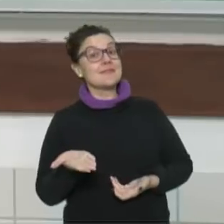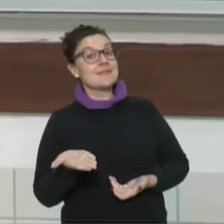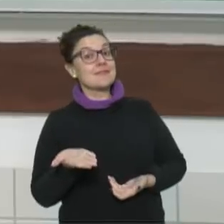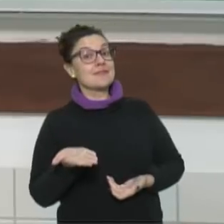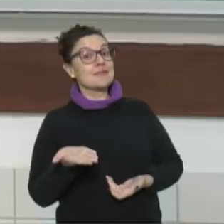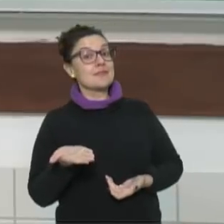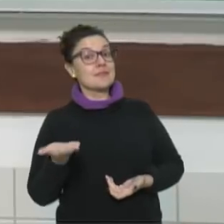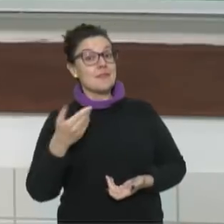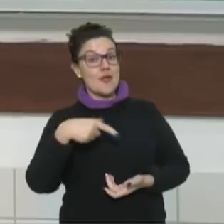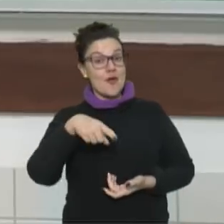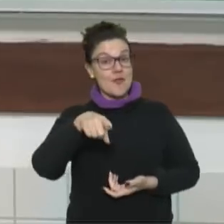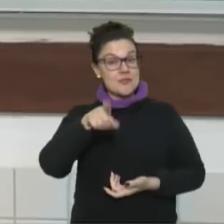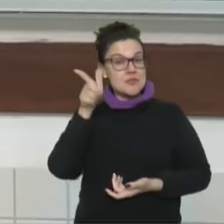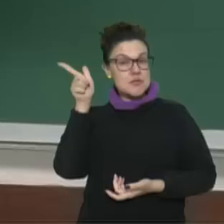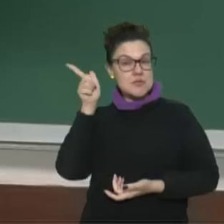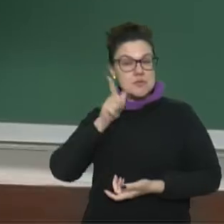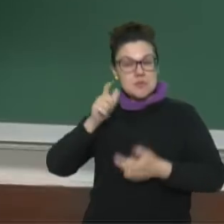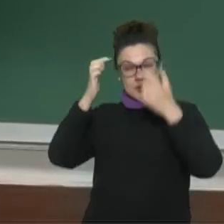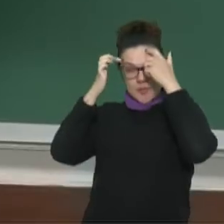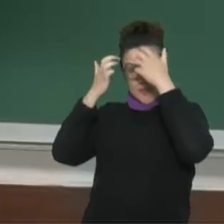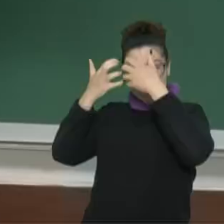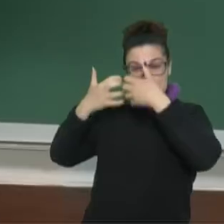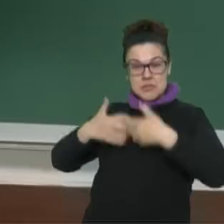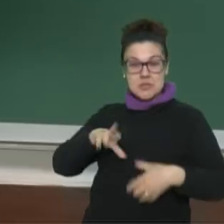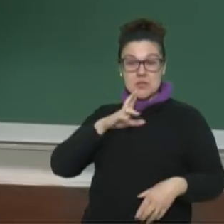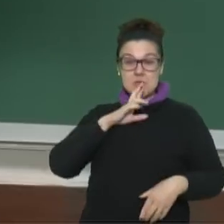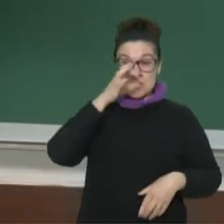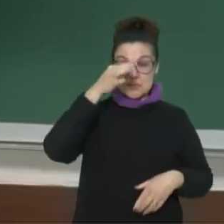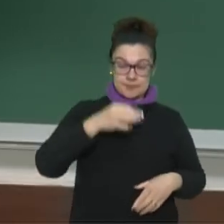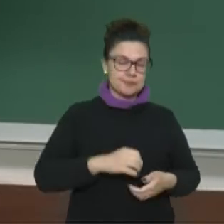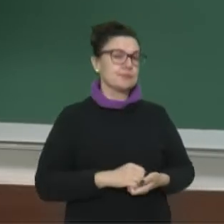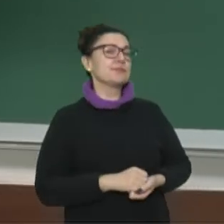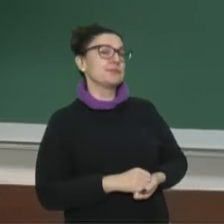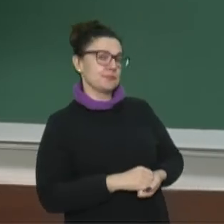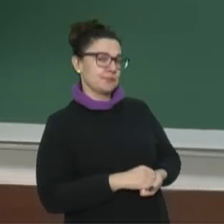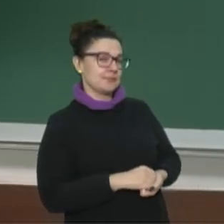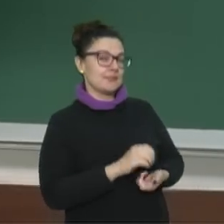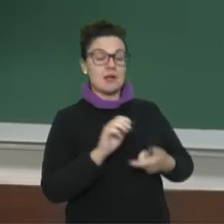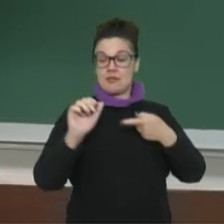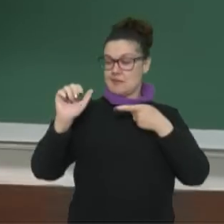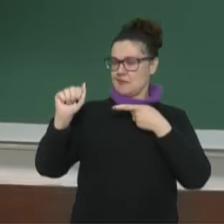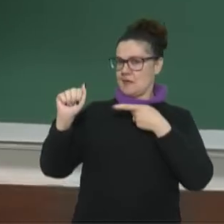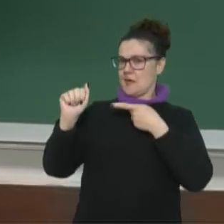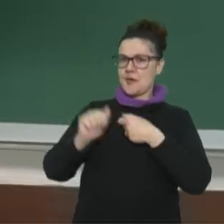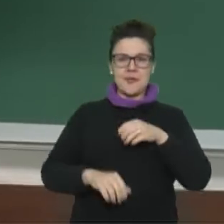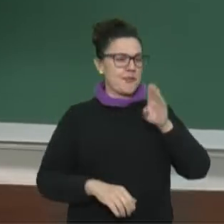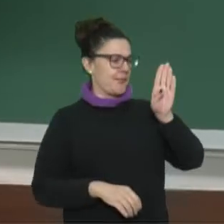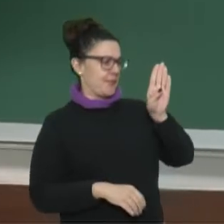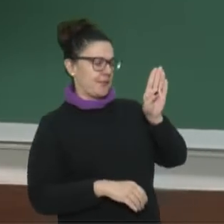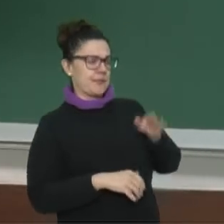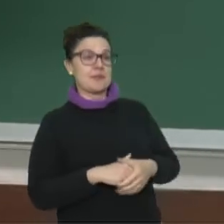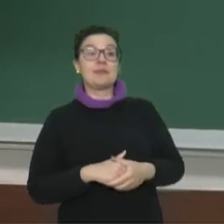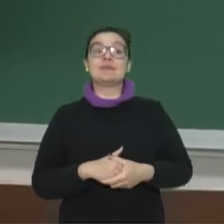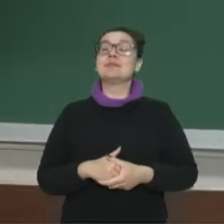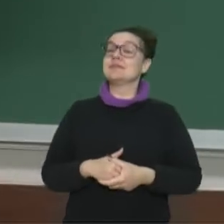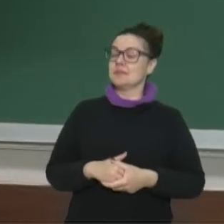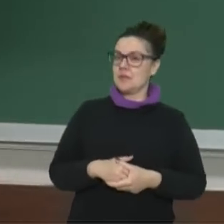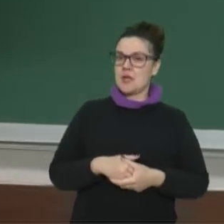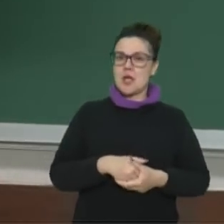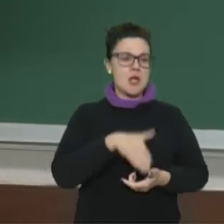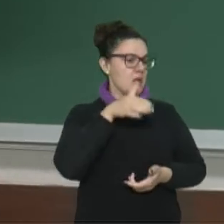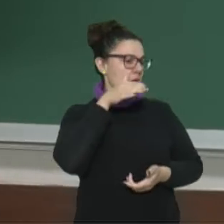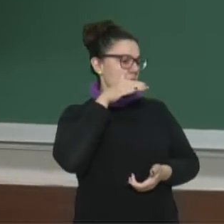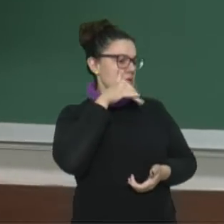E aí, marujos, conseguiram pensar na resposta correta? Letra A ou letra B? Né? Então,